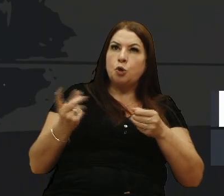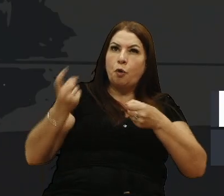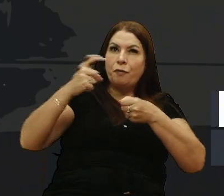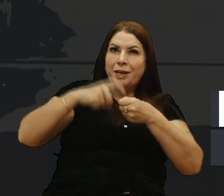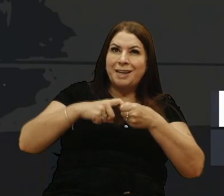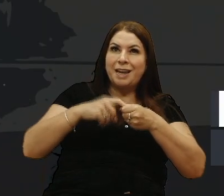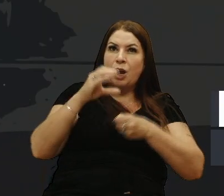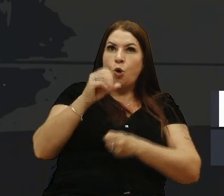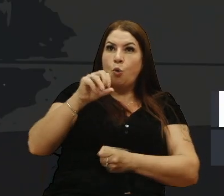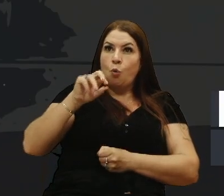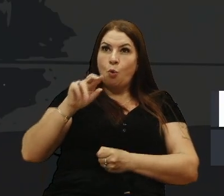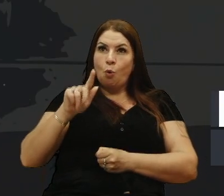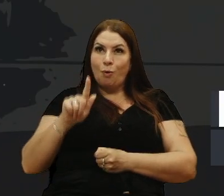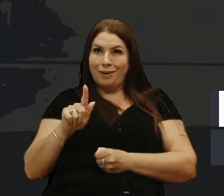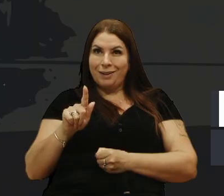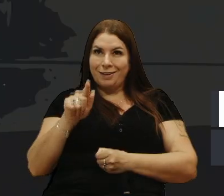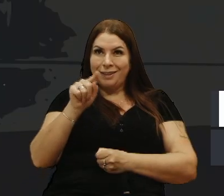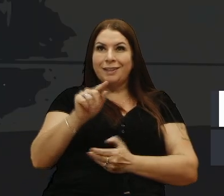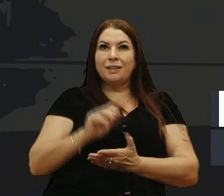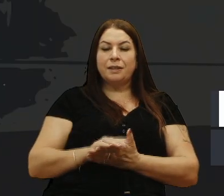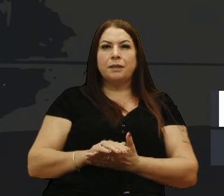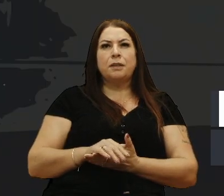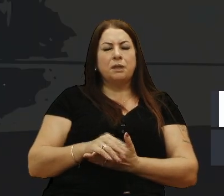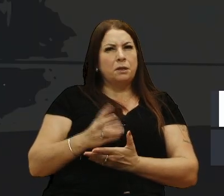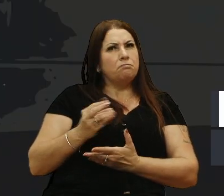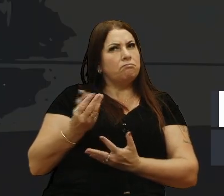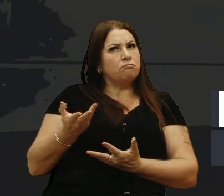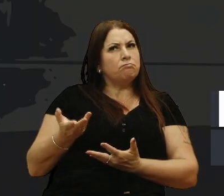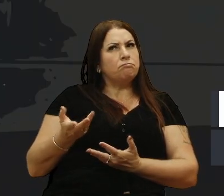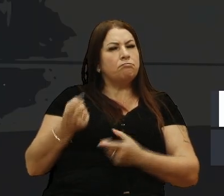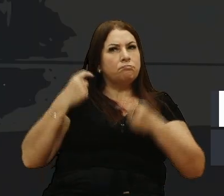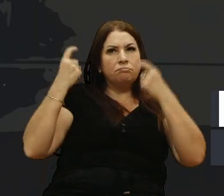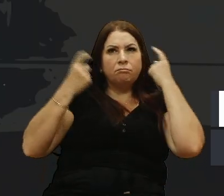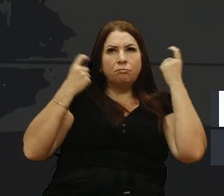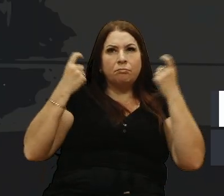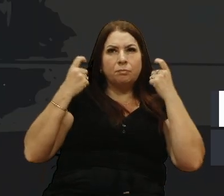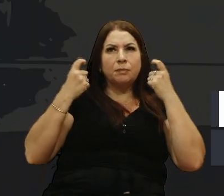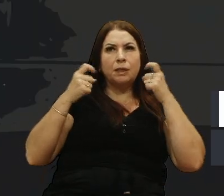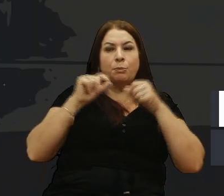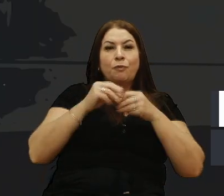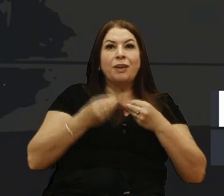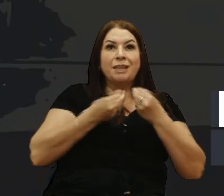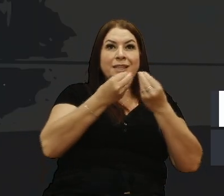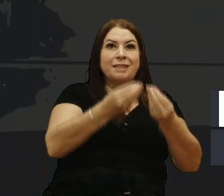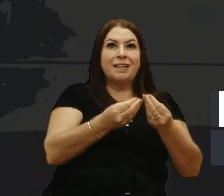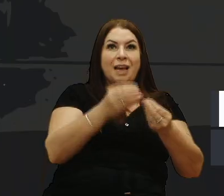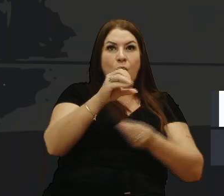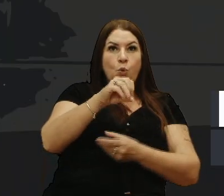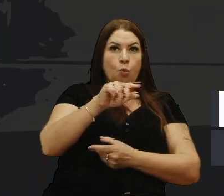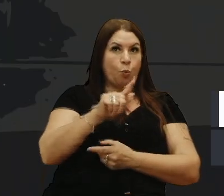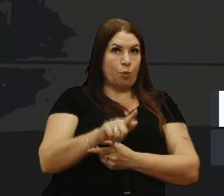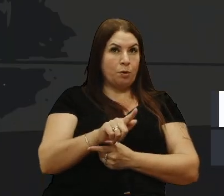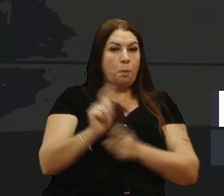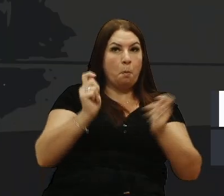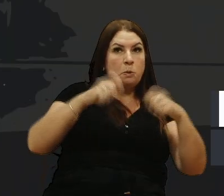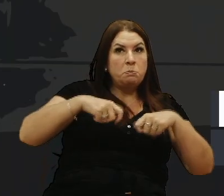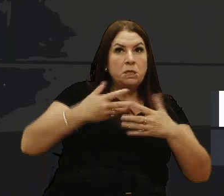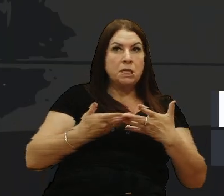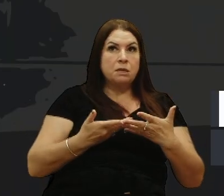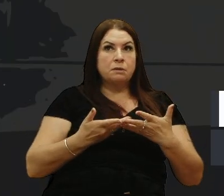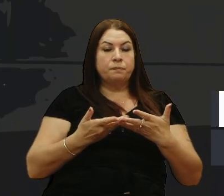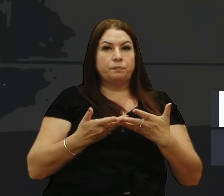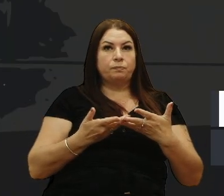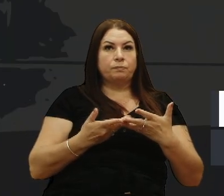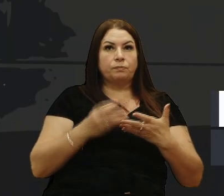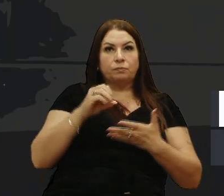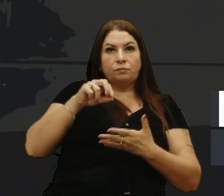as ONGs. E aí muito nos preocupa, porque foi oferecido para as ONGs a possibilidade de que